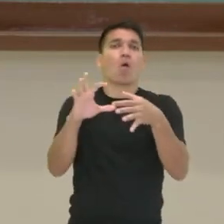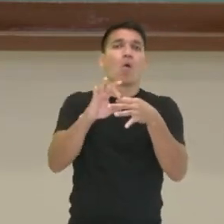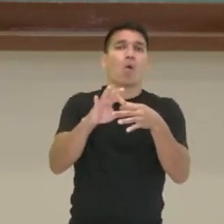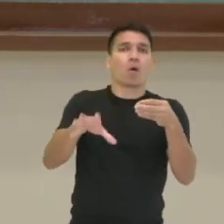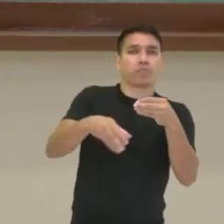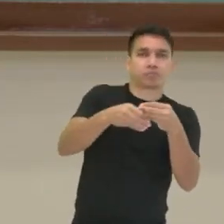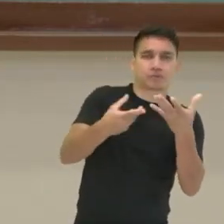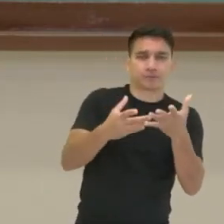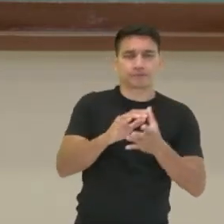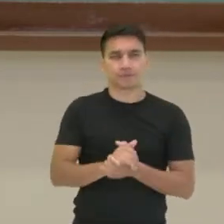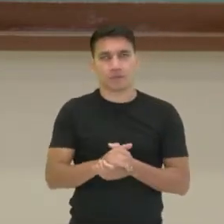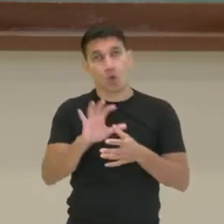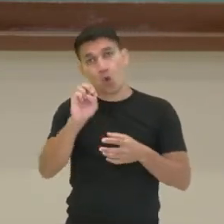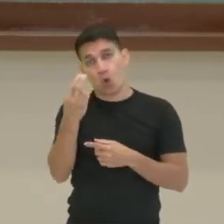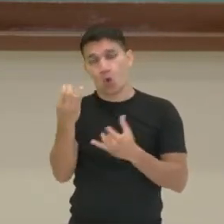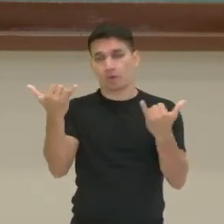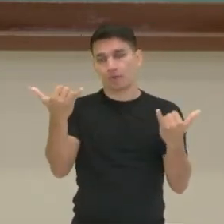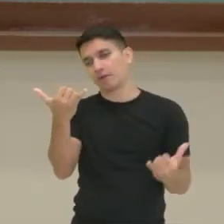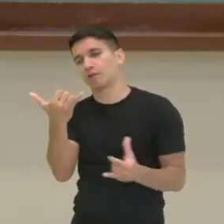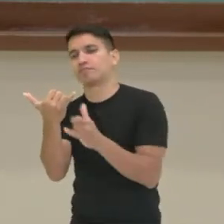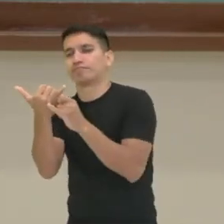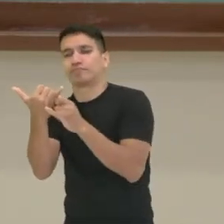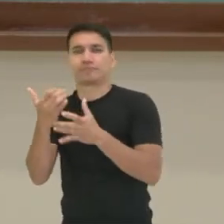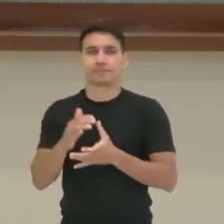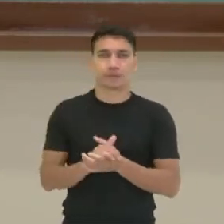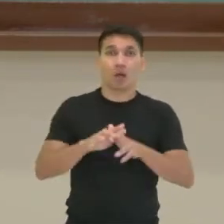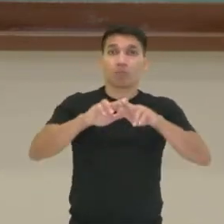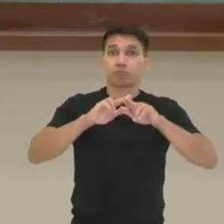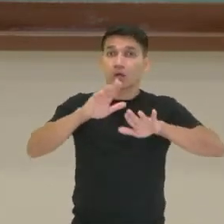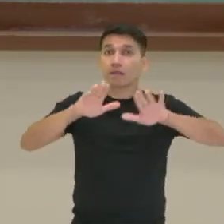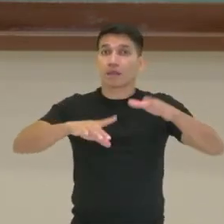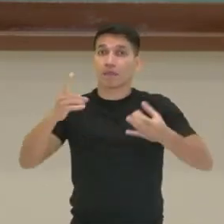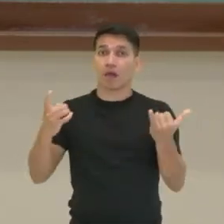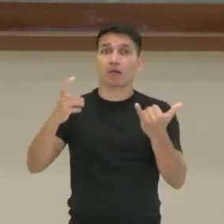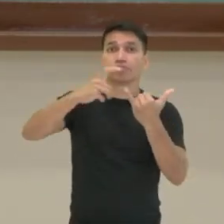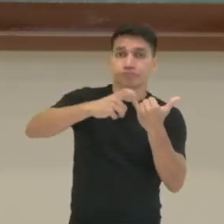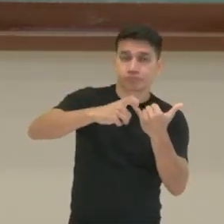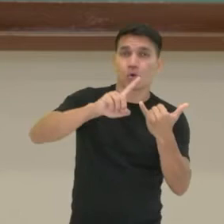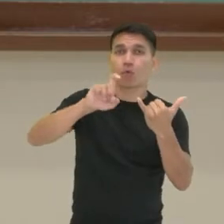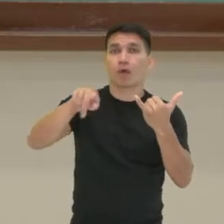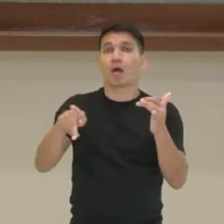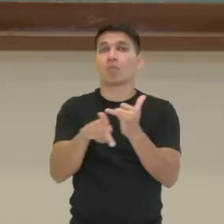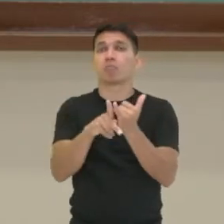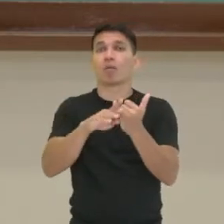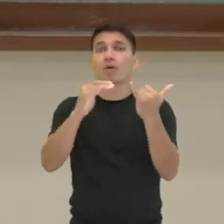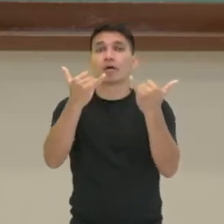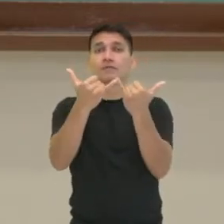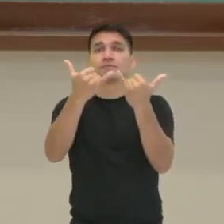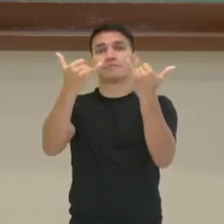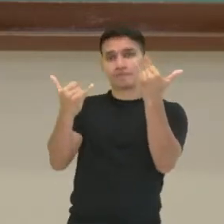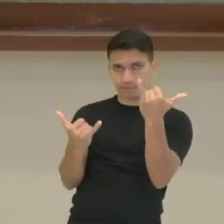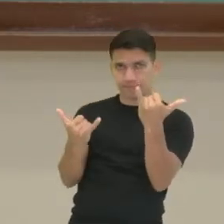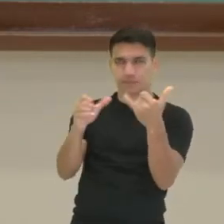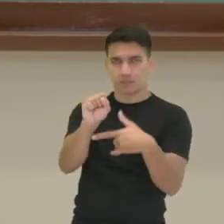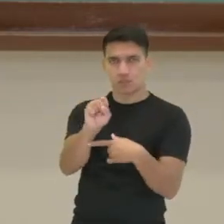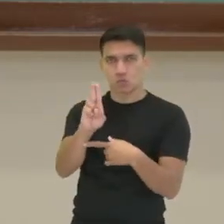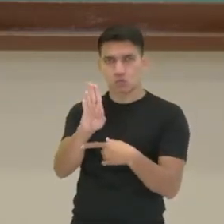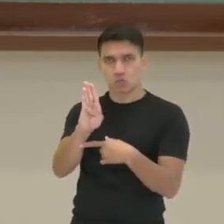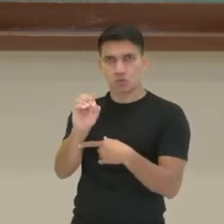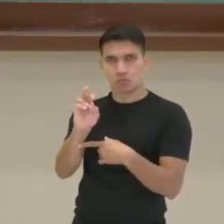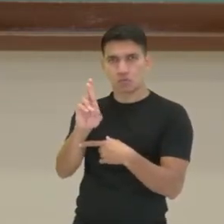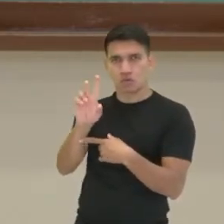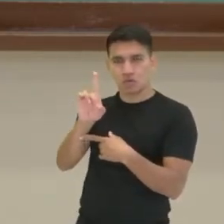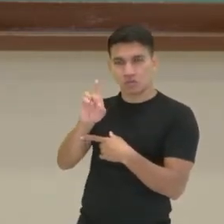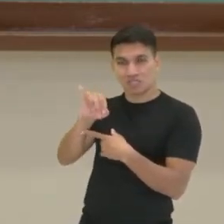completa. Nesse caso, essa relação de dependência é uma relação de subordinação. Lembra que eu falei da